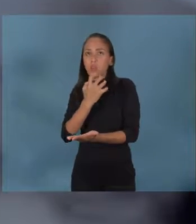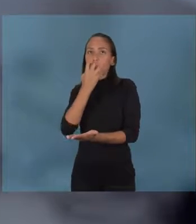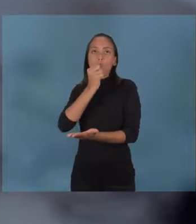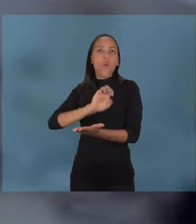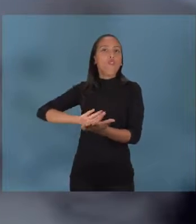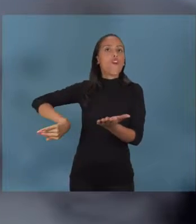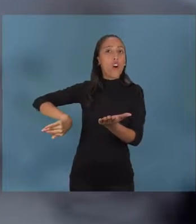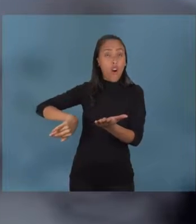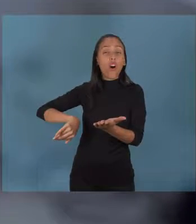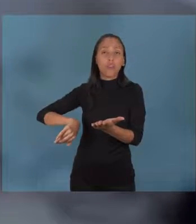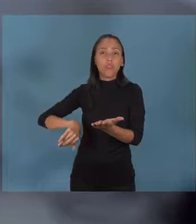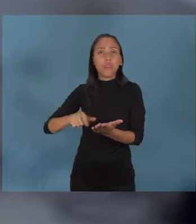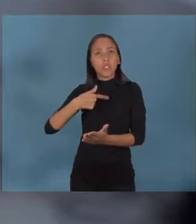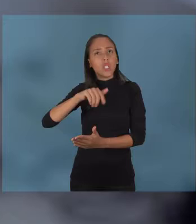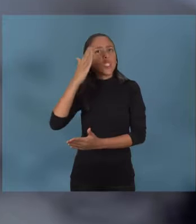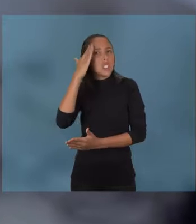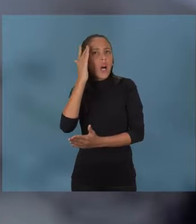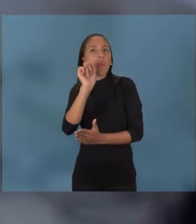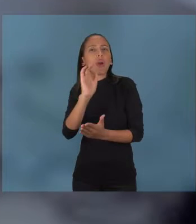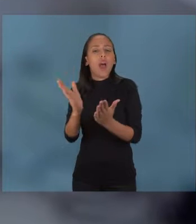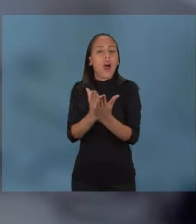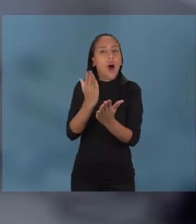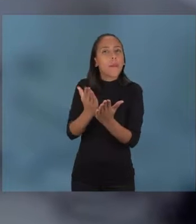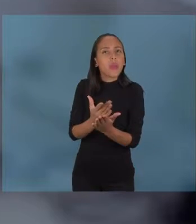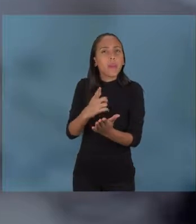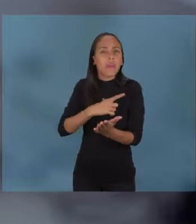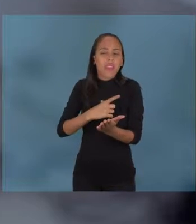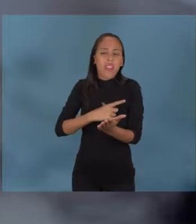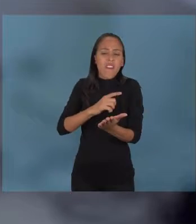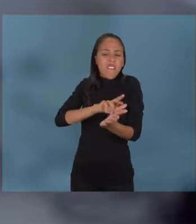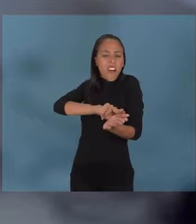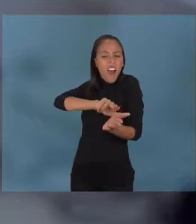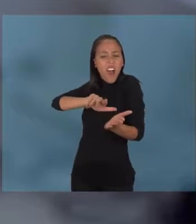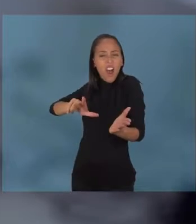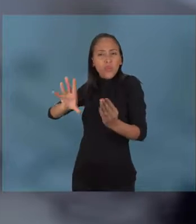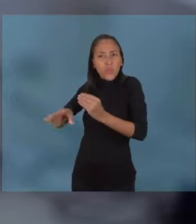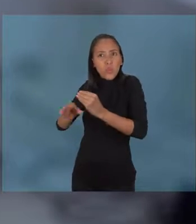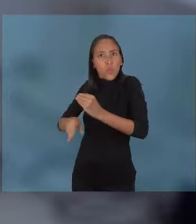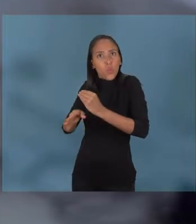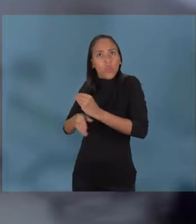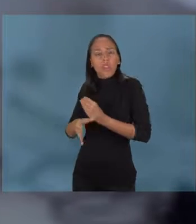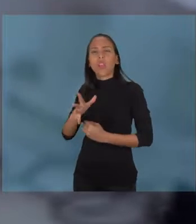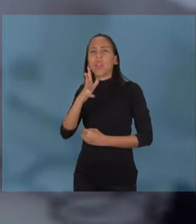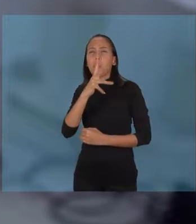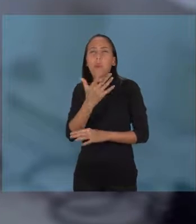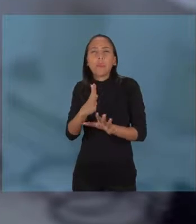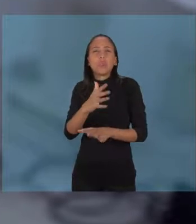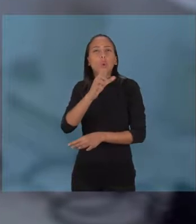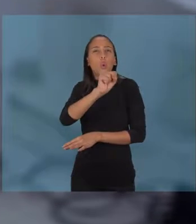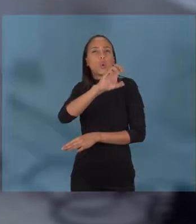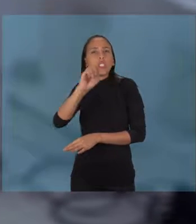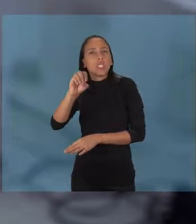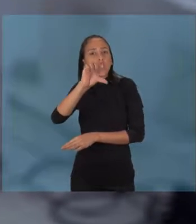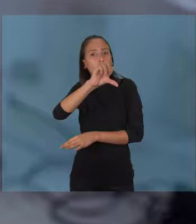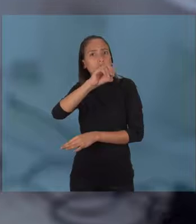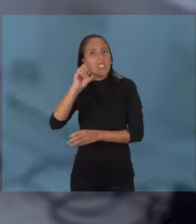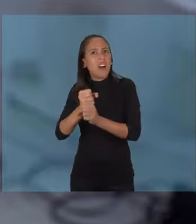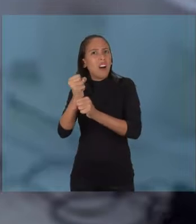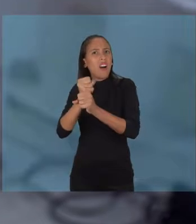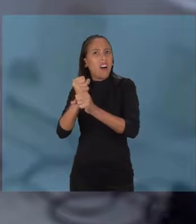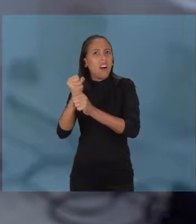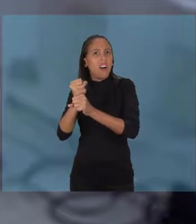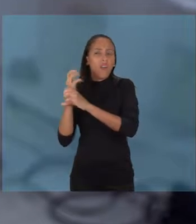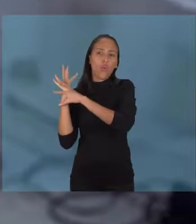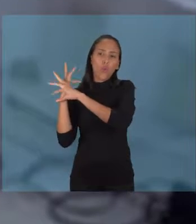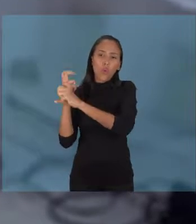esse livro, né, esse biblion, essa junção de livrinhos, demorou quase 800, 900 anos para que ficasse da forma que